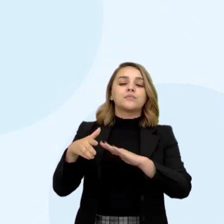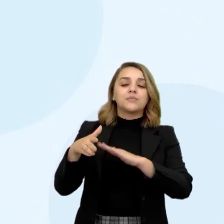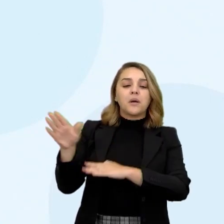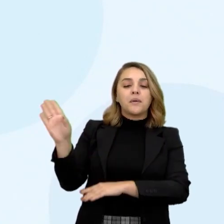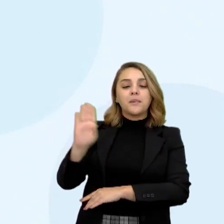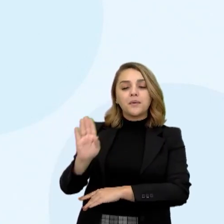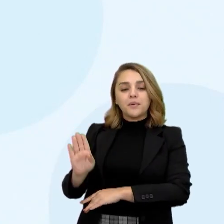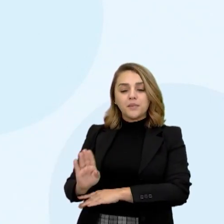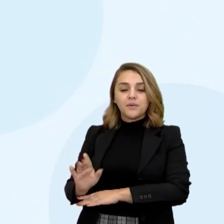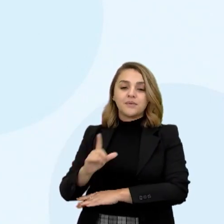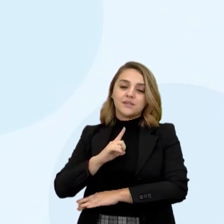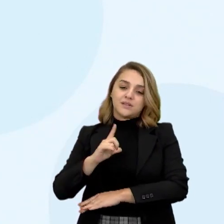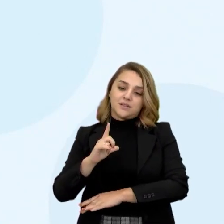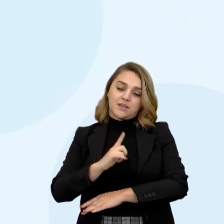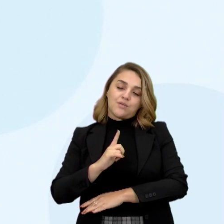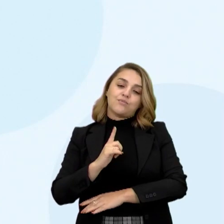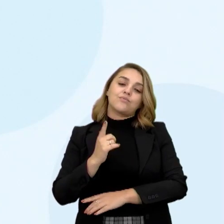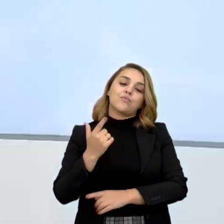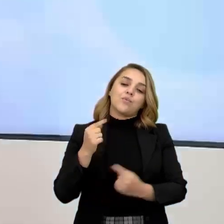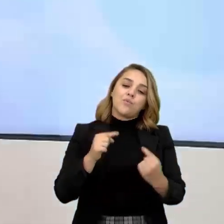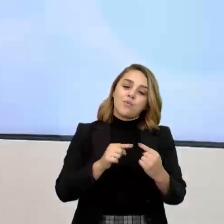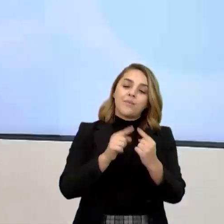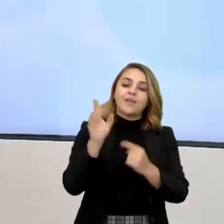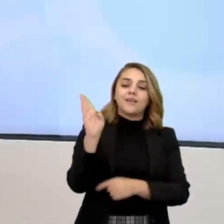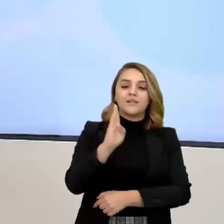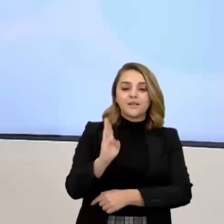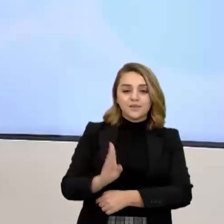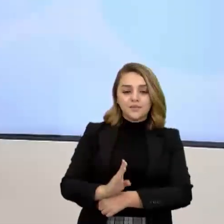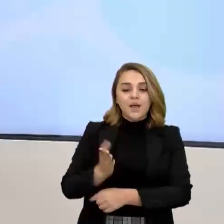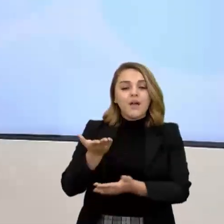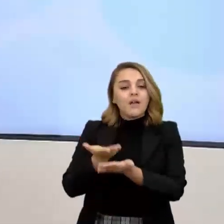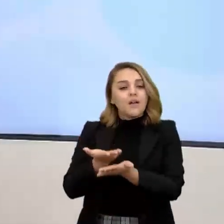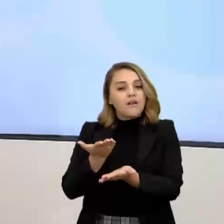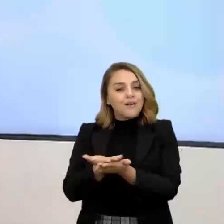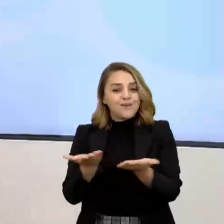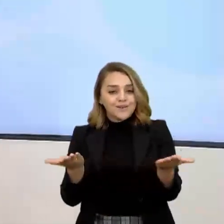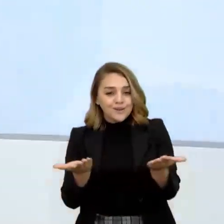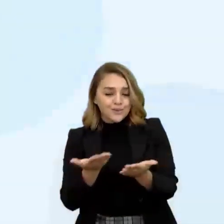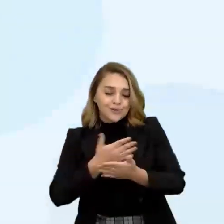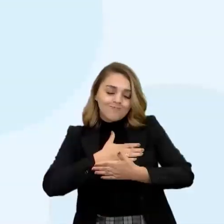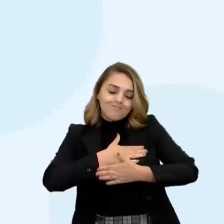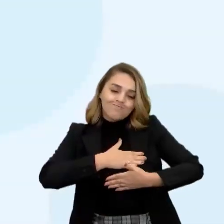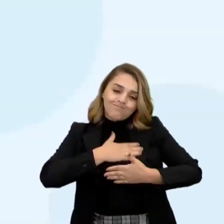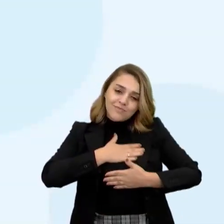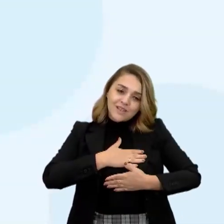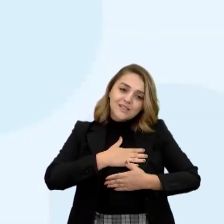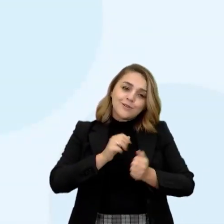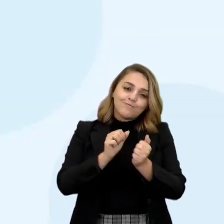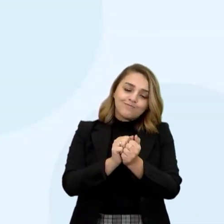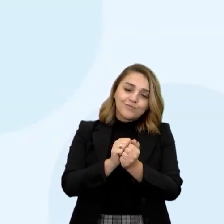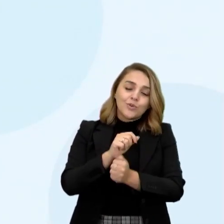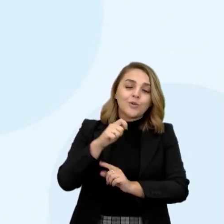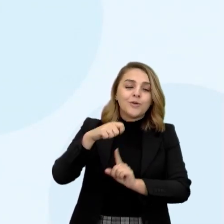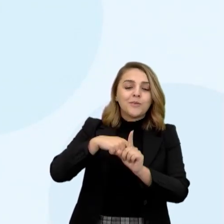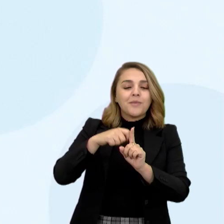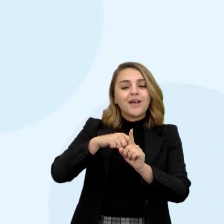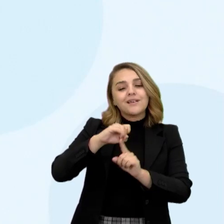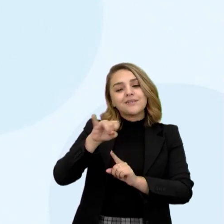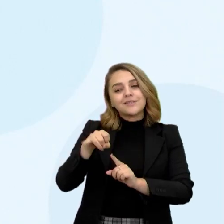uma identidade genuinamente brasileira. Esta foi a aula de hoje. Foi um prazer estar com vocês esse mês de janeiro, conversando com